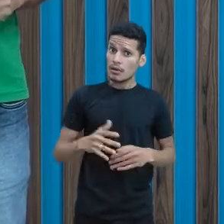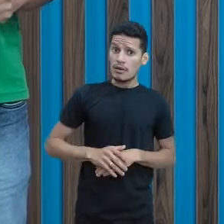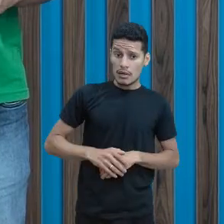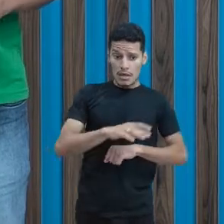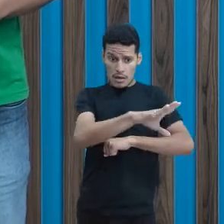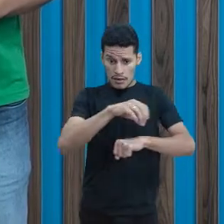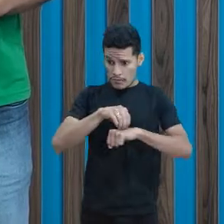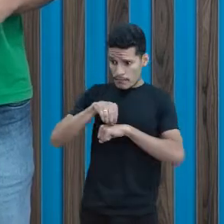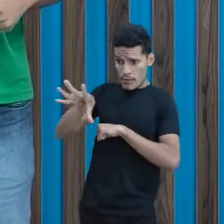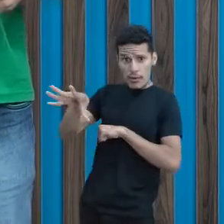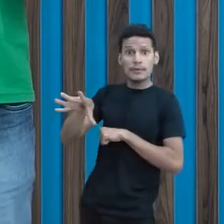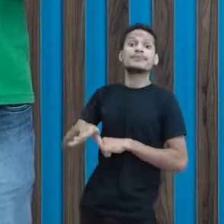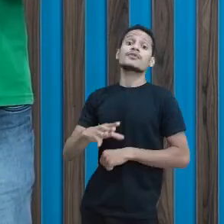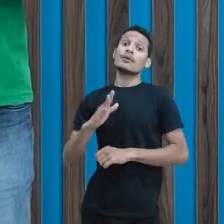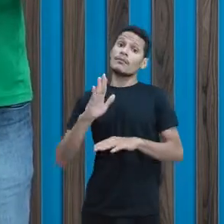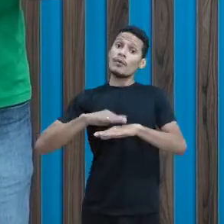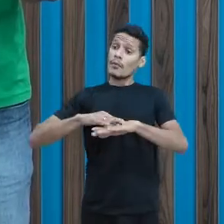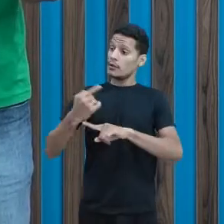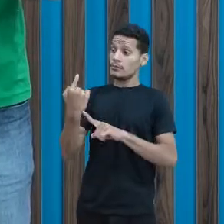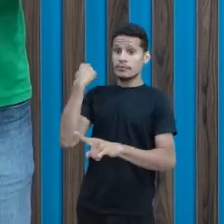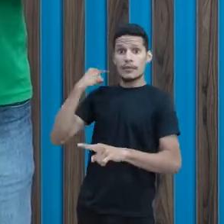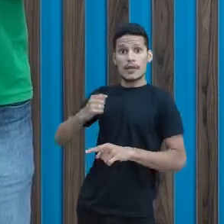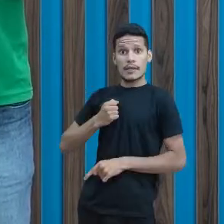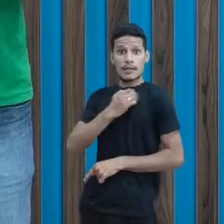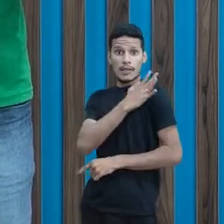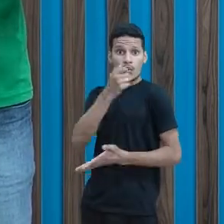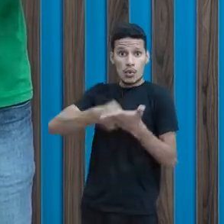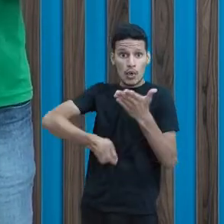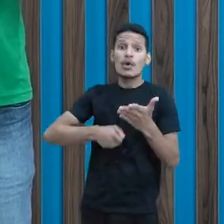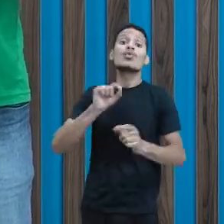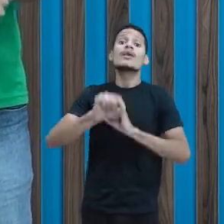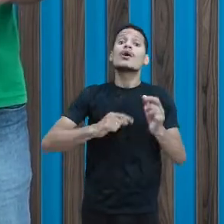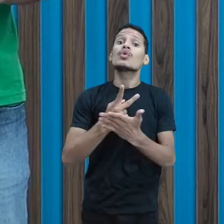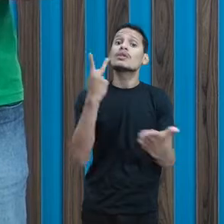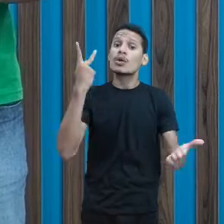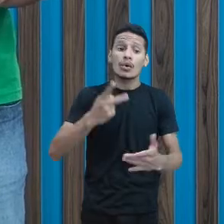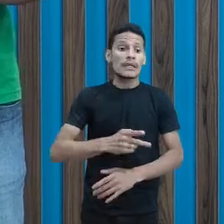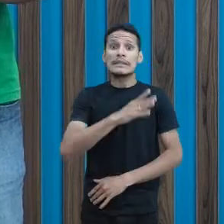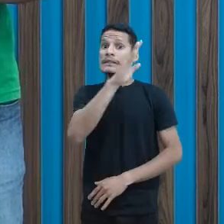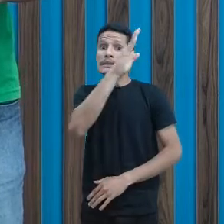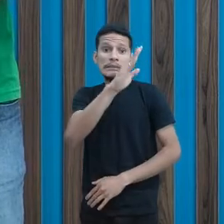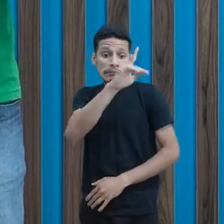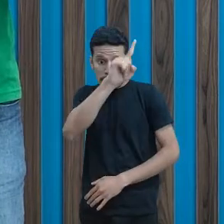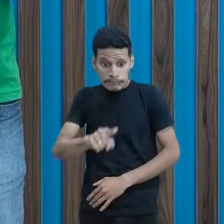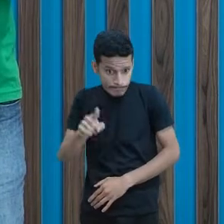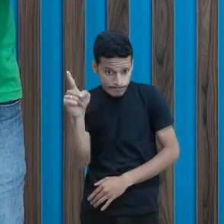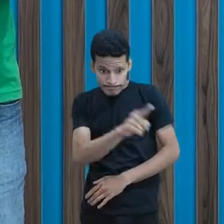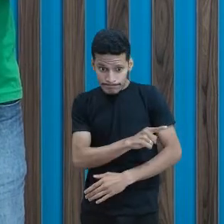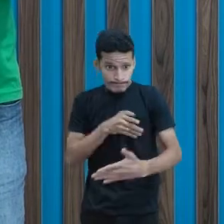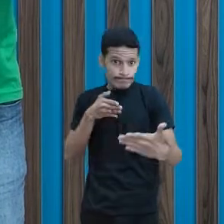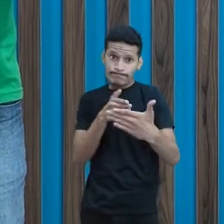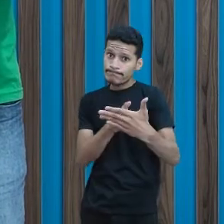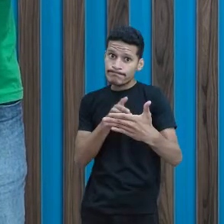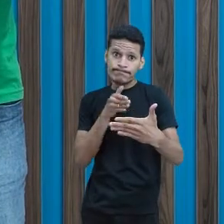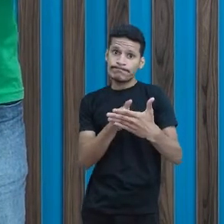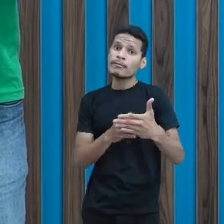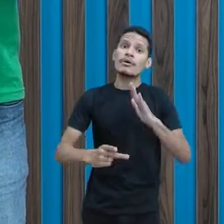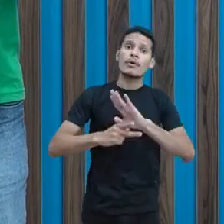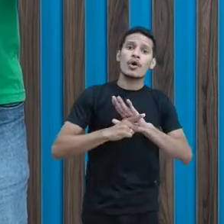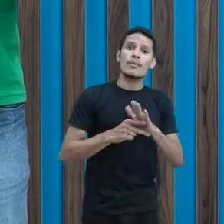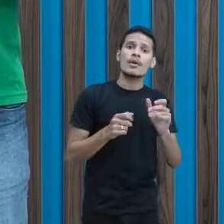das primeiras coisas que ela fez foi cercear, cortar, né, limitar aquilo que a imprensa